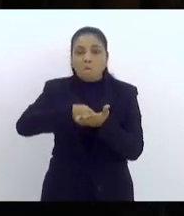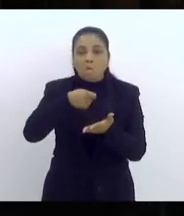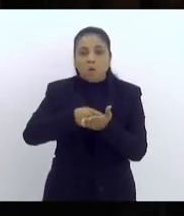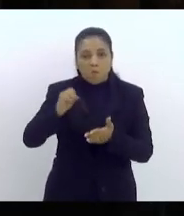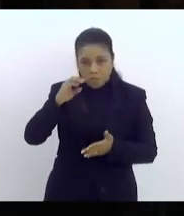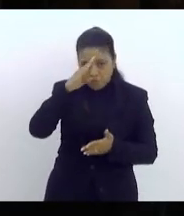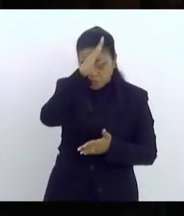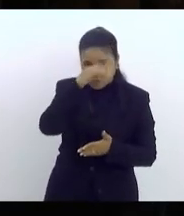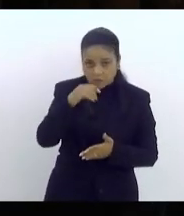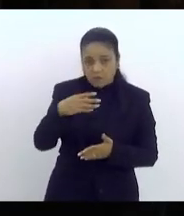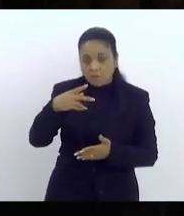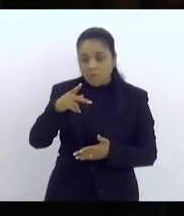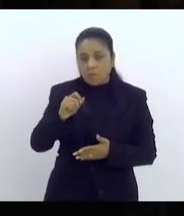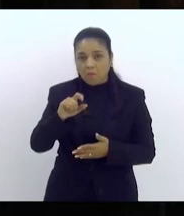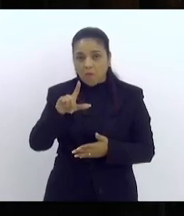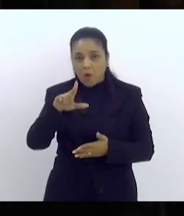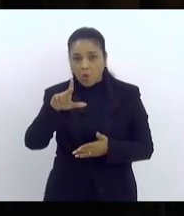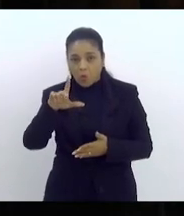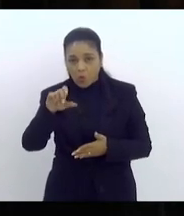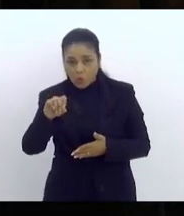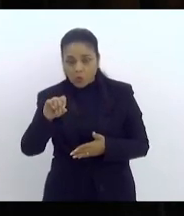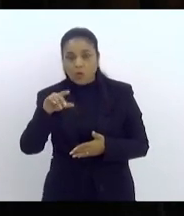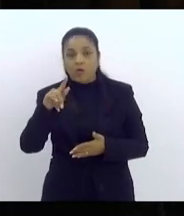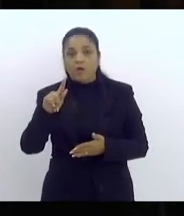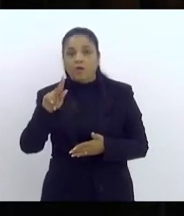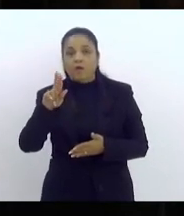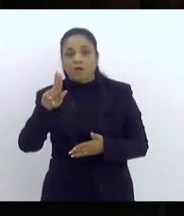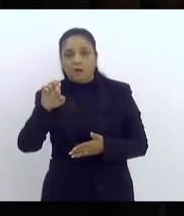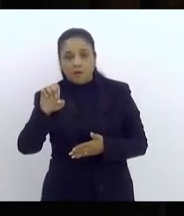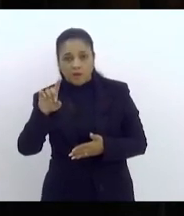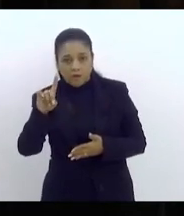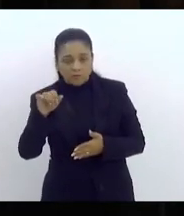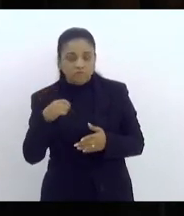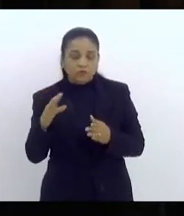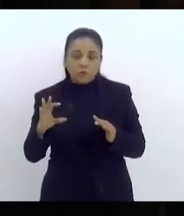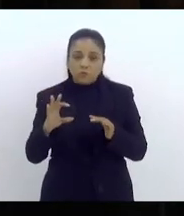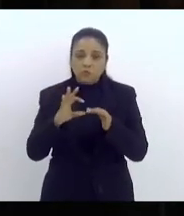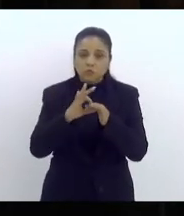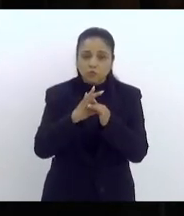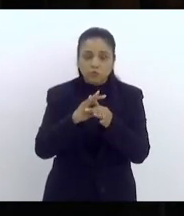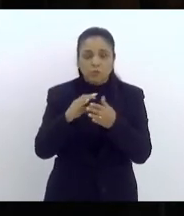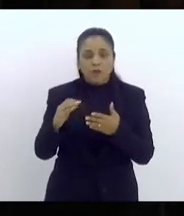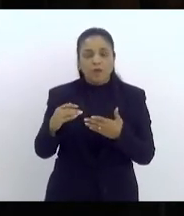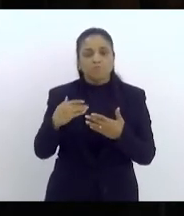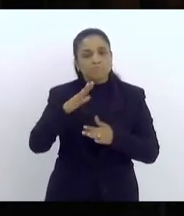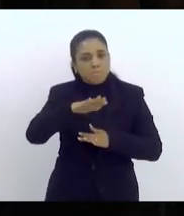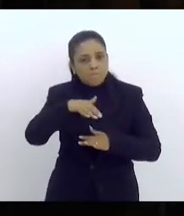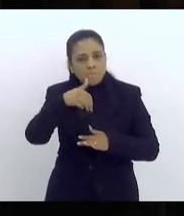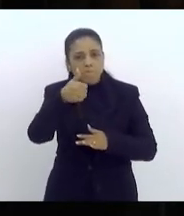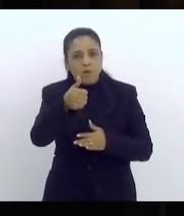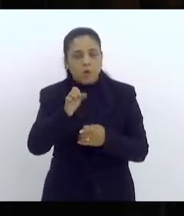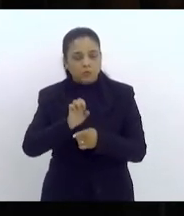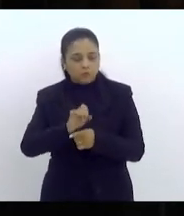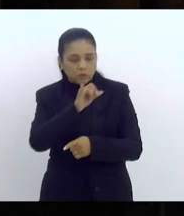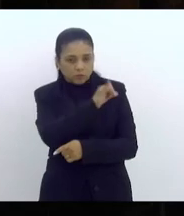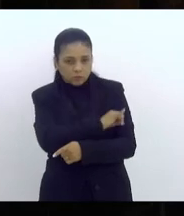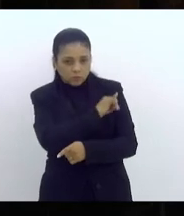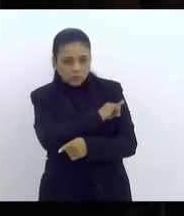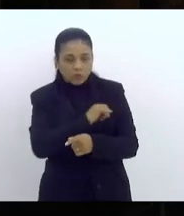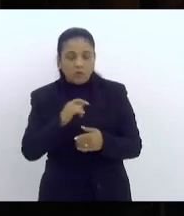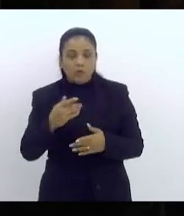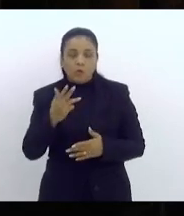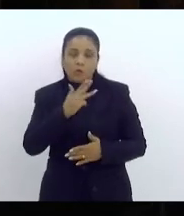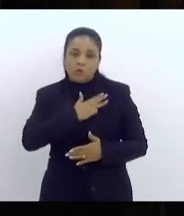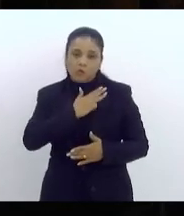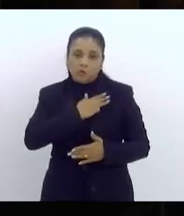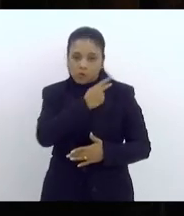por fim quero frisar que a gente está unido pela recuperação do Rio de Janeiro e o governo Lula será sempre um parceiro